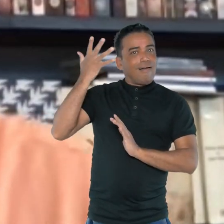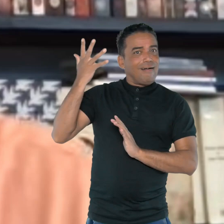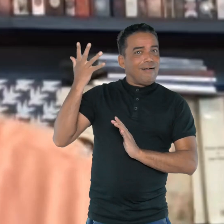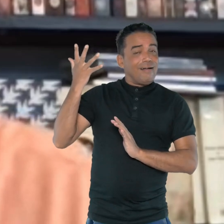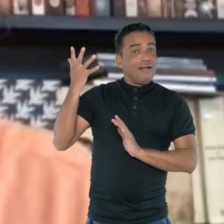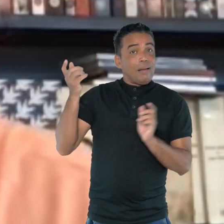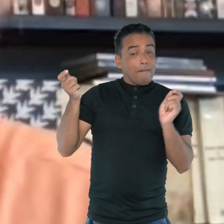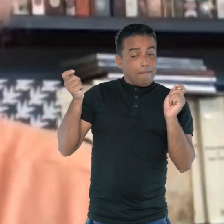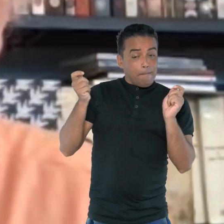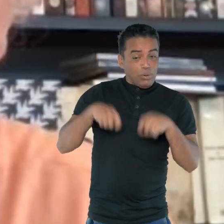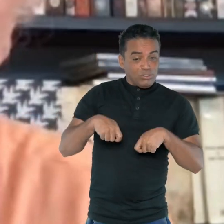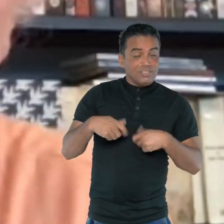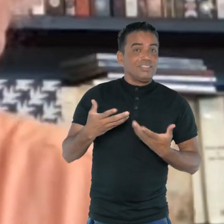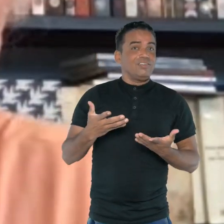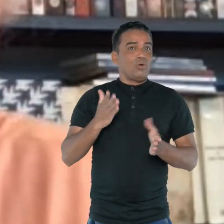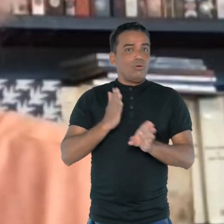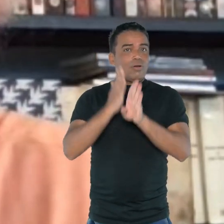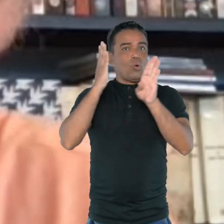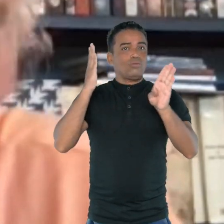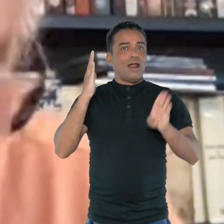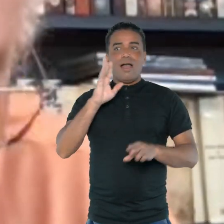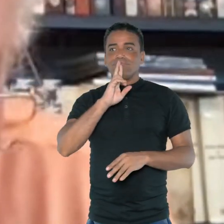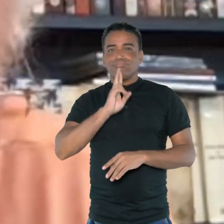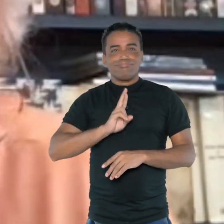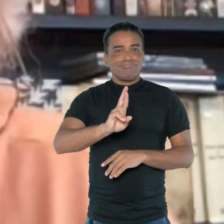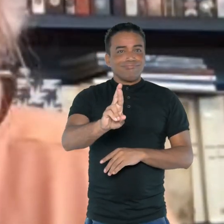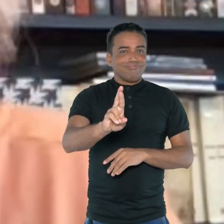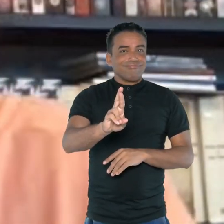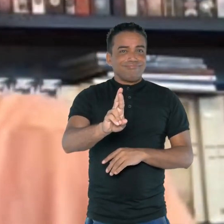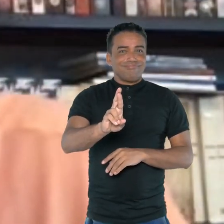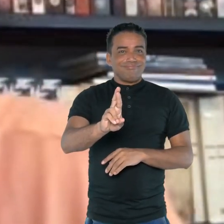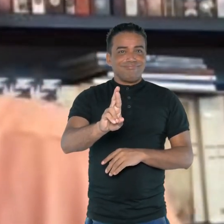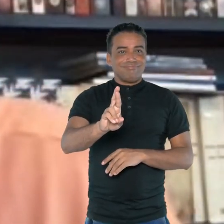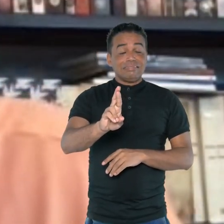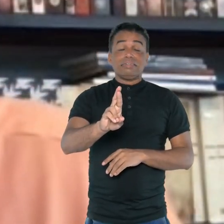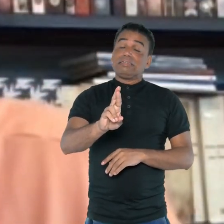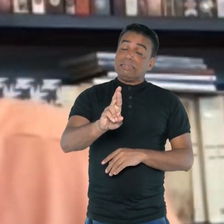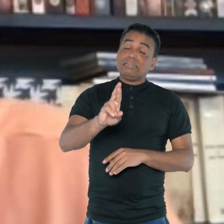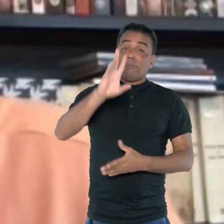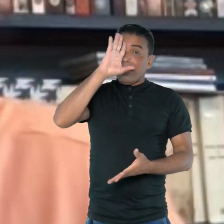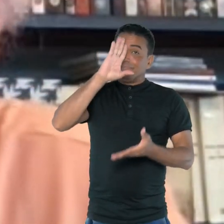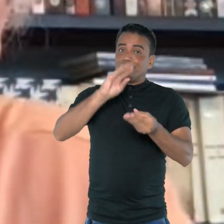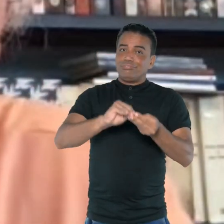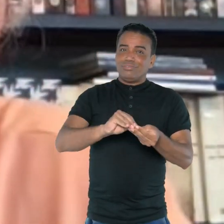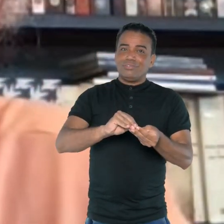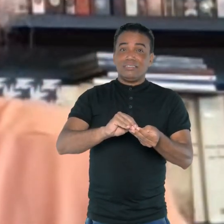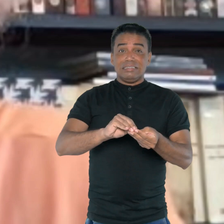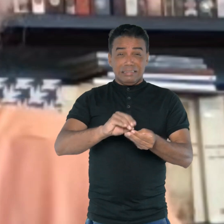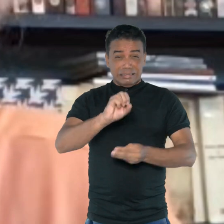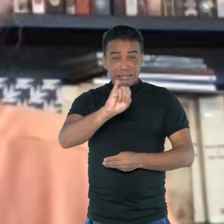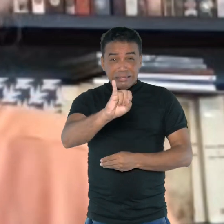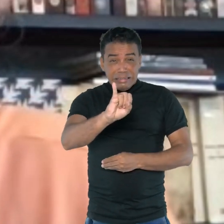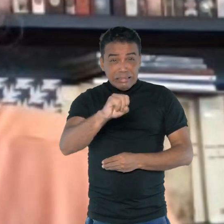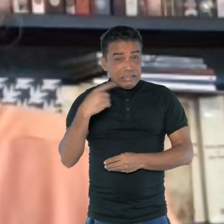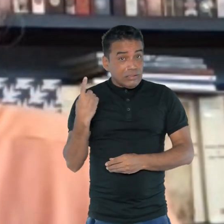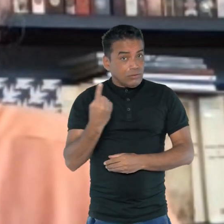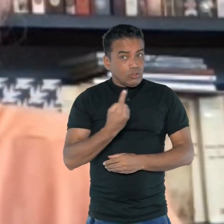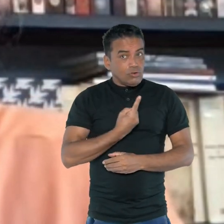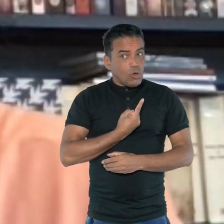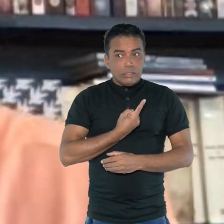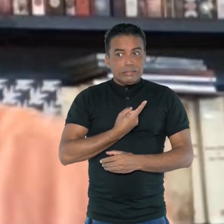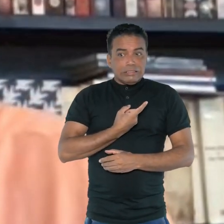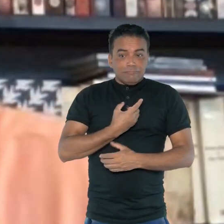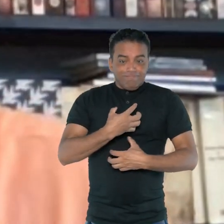nos possibilitando encontrar soluções e sínteses que, se a gente não tivesse a